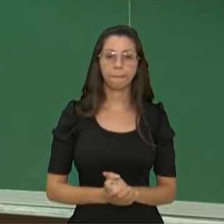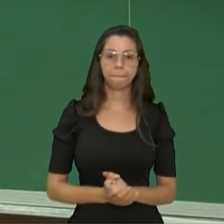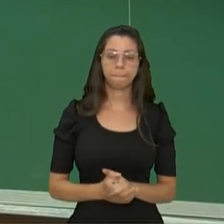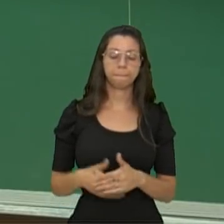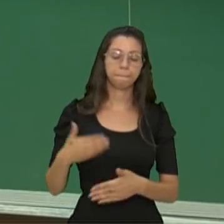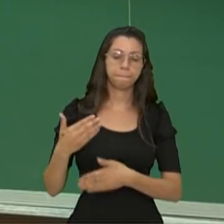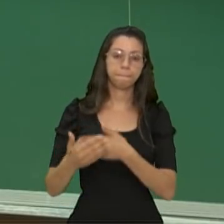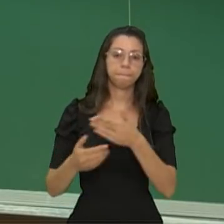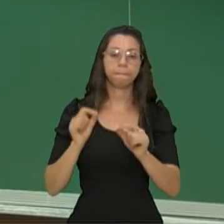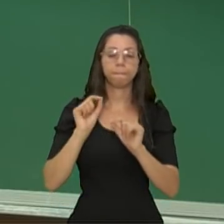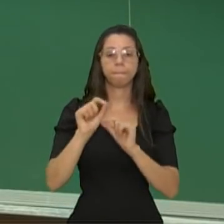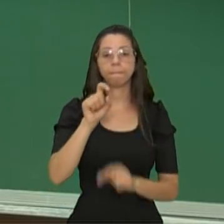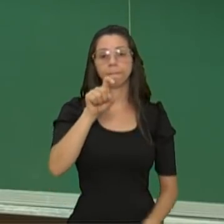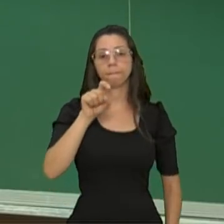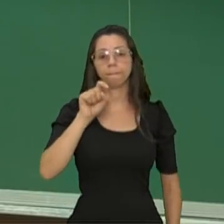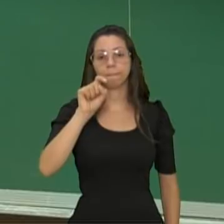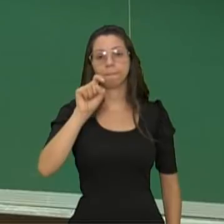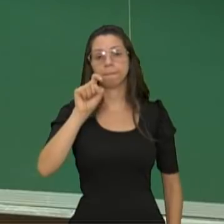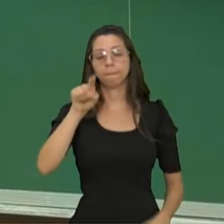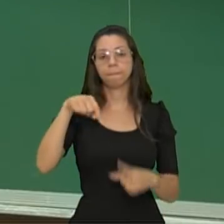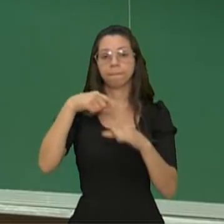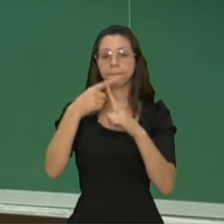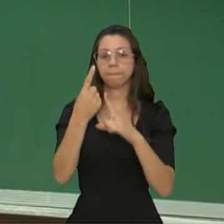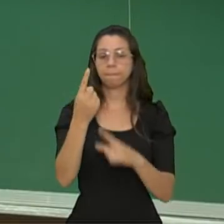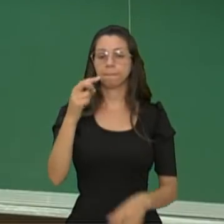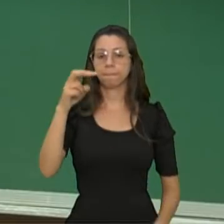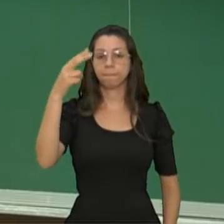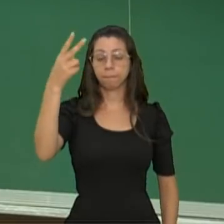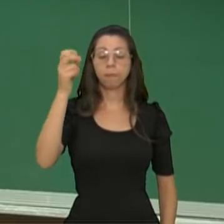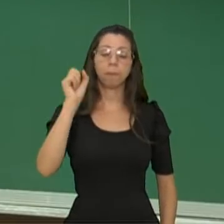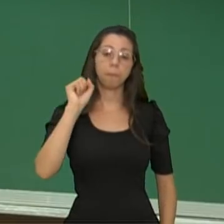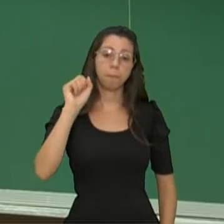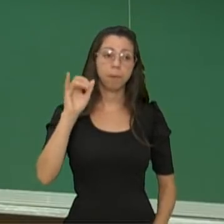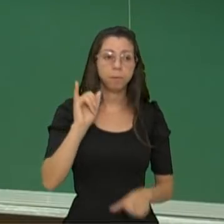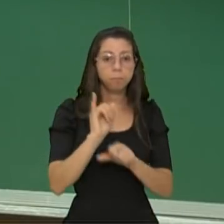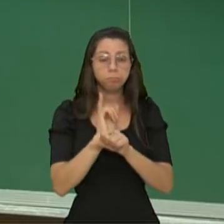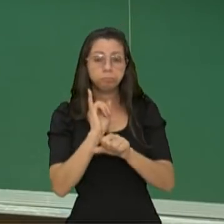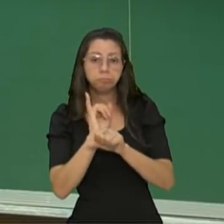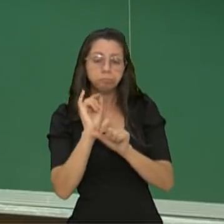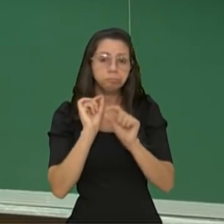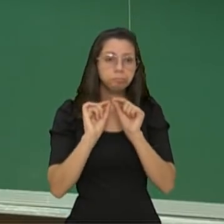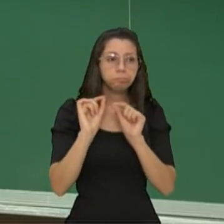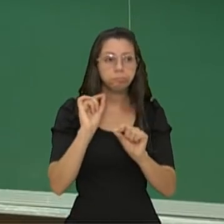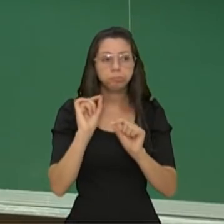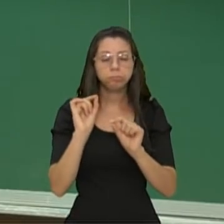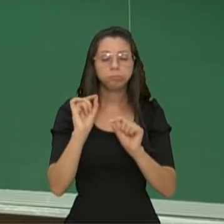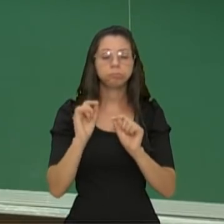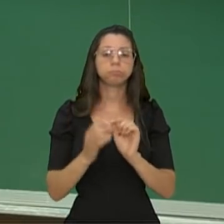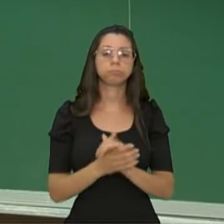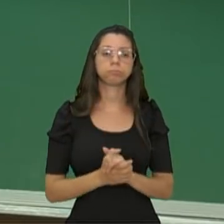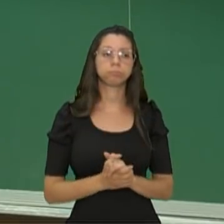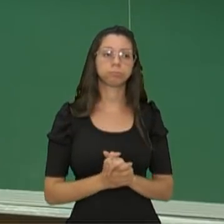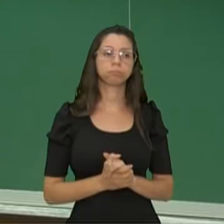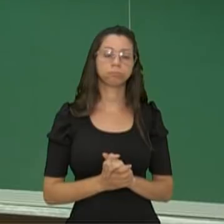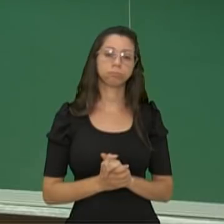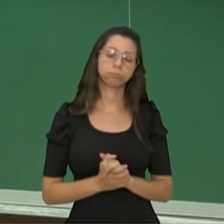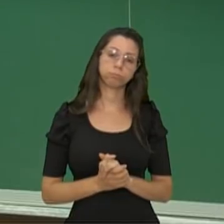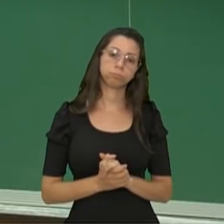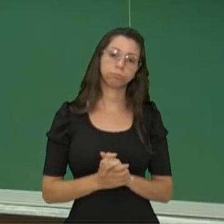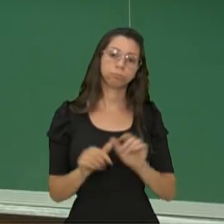Desenvolvendo esse x mais 1, eu posso colocar um formato, né? Esse elevado ao quadrado,